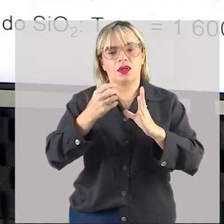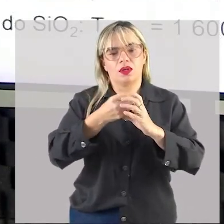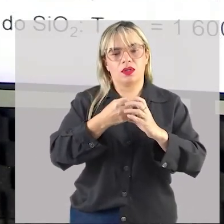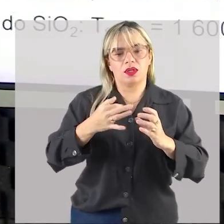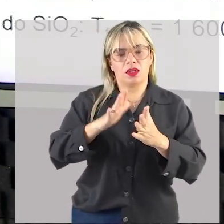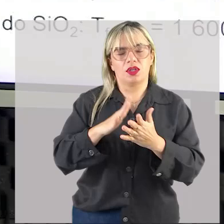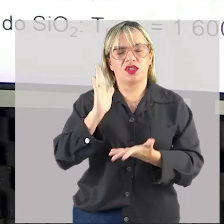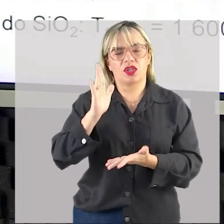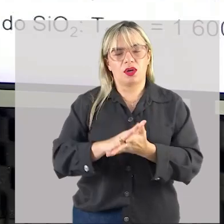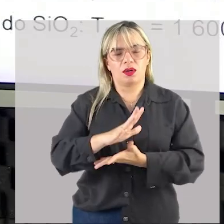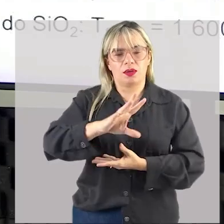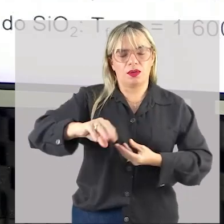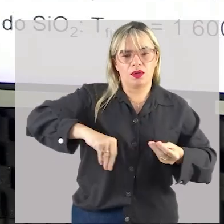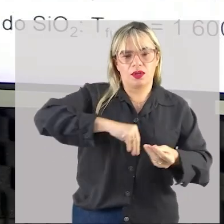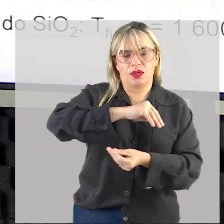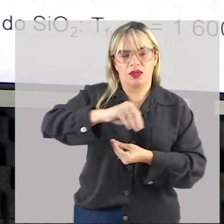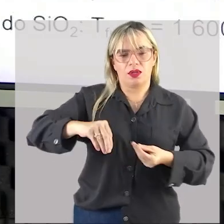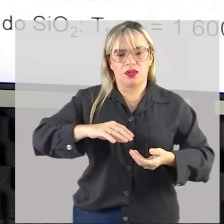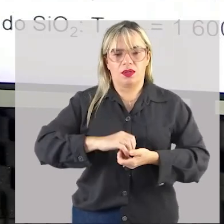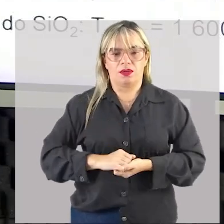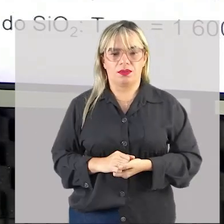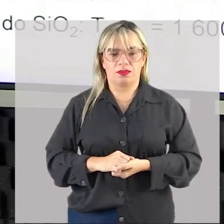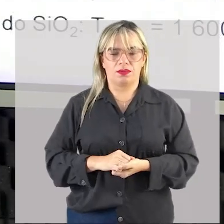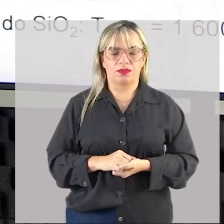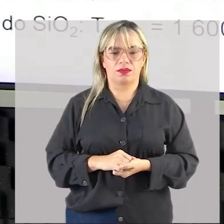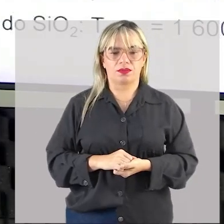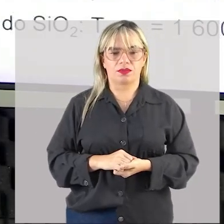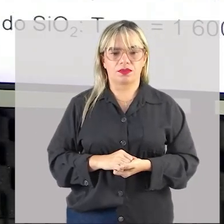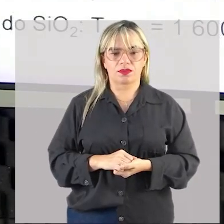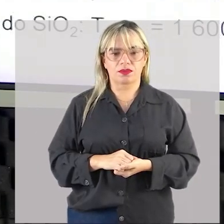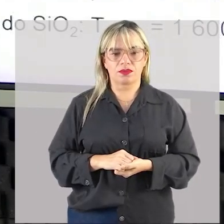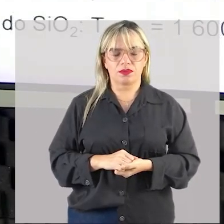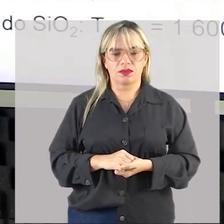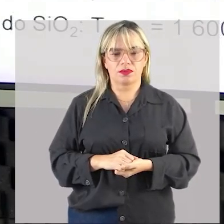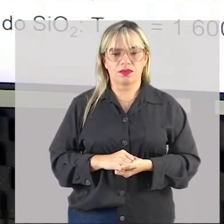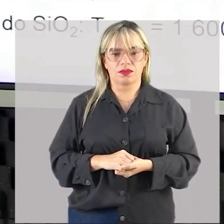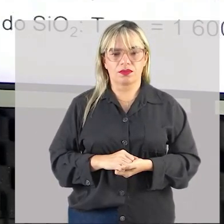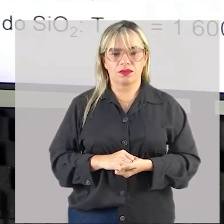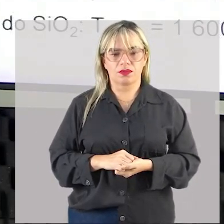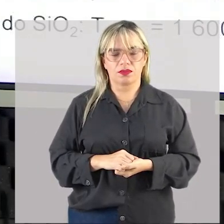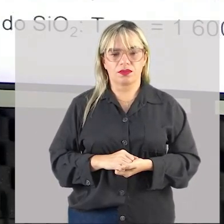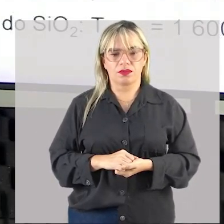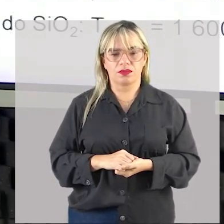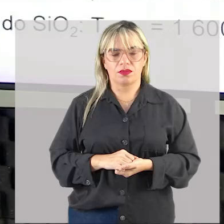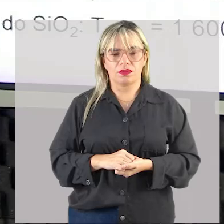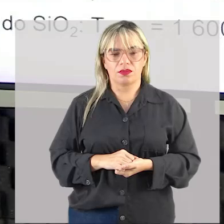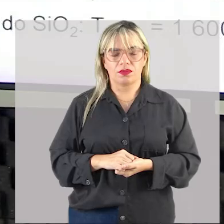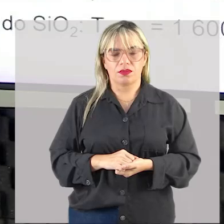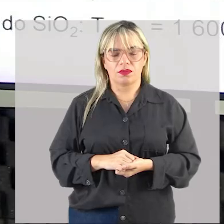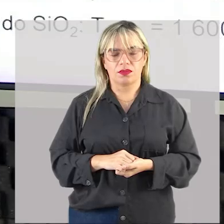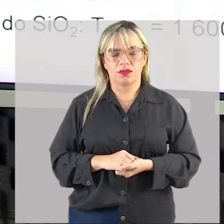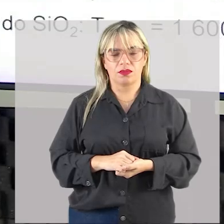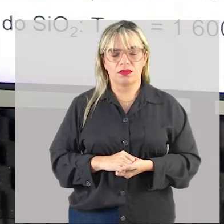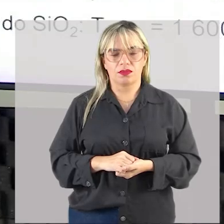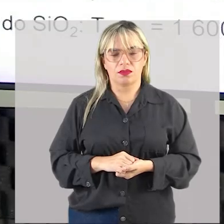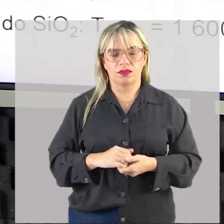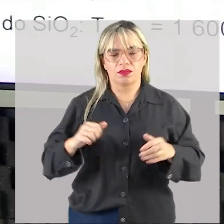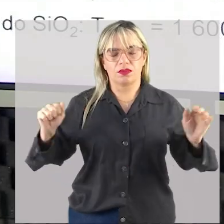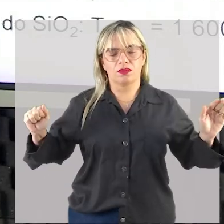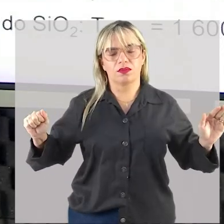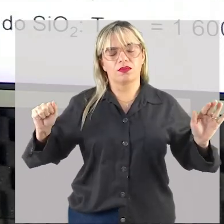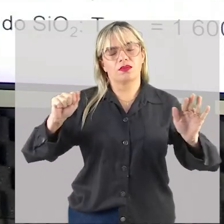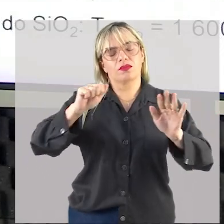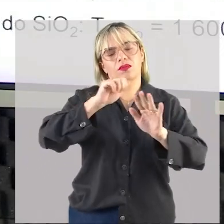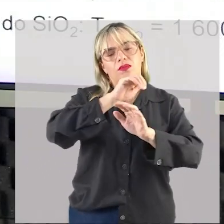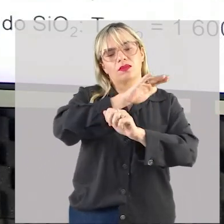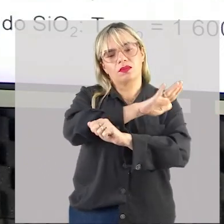Geralmente uma mistura seria assim, ó. A fusão, ela acontece entre 5